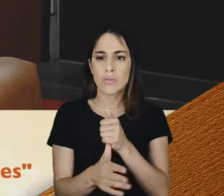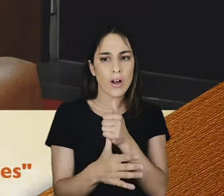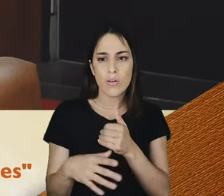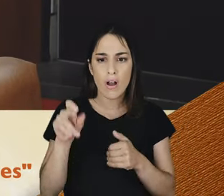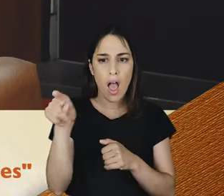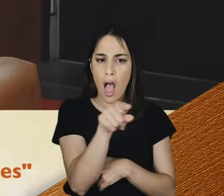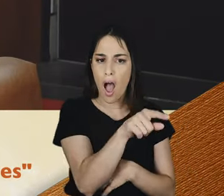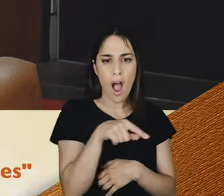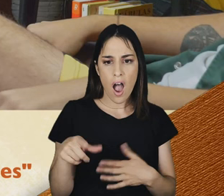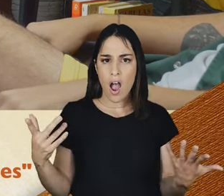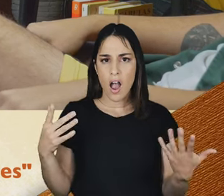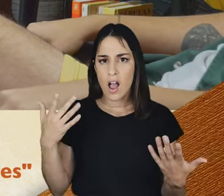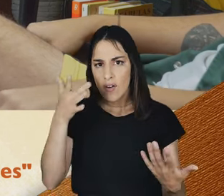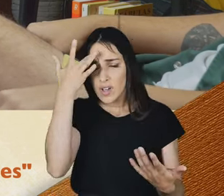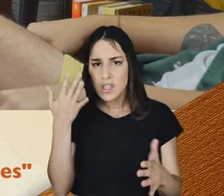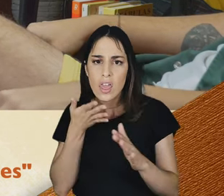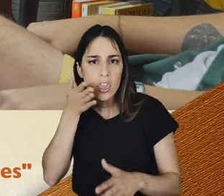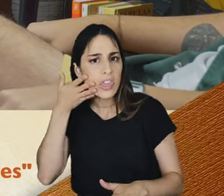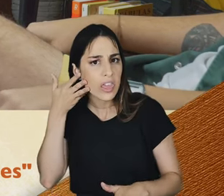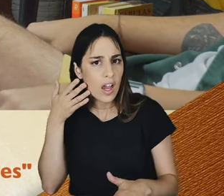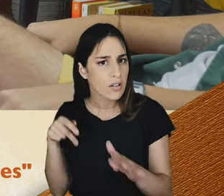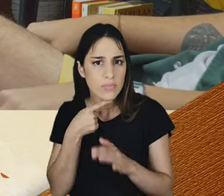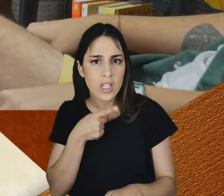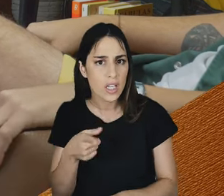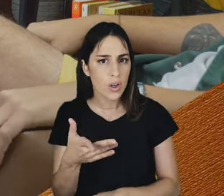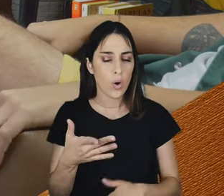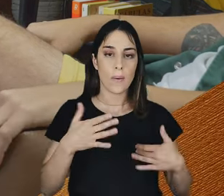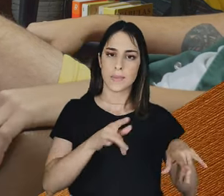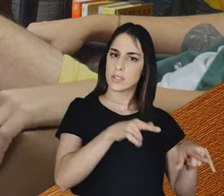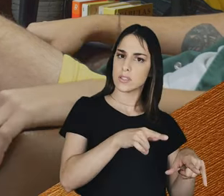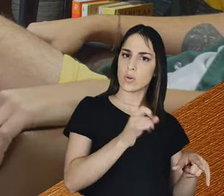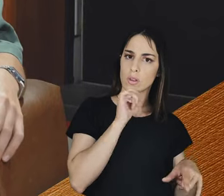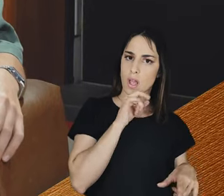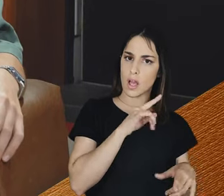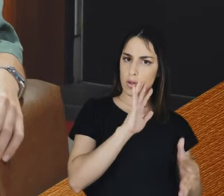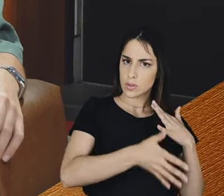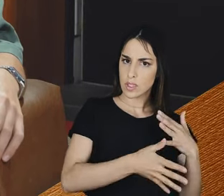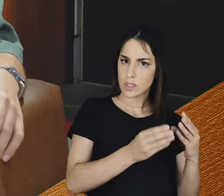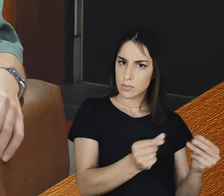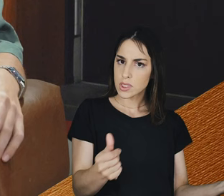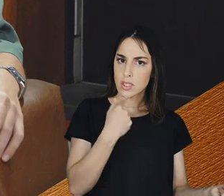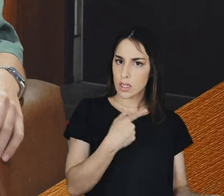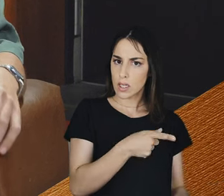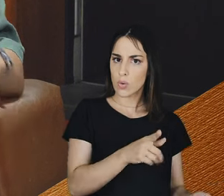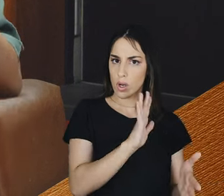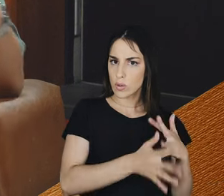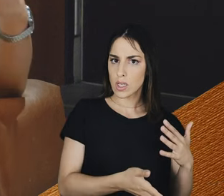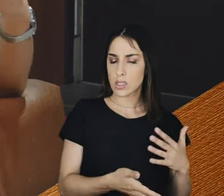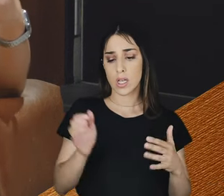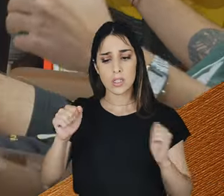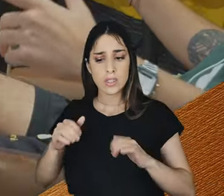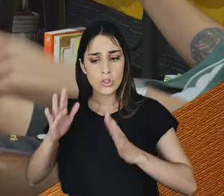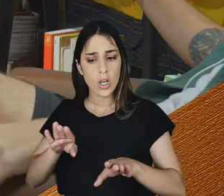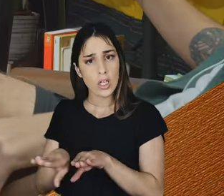eles facilmente entram no rio não, e João, apanham... Não, algo costuma acontecer, esta questão de jovens desaparecer no rio. Não, é, é. Que assim, eles já em